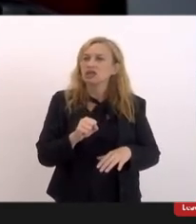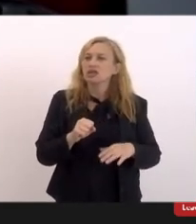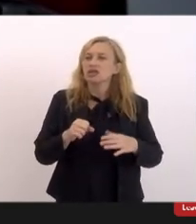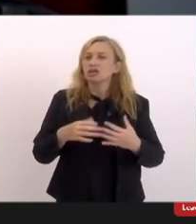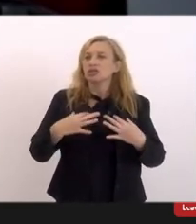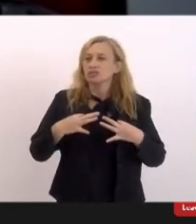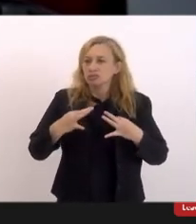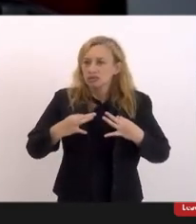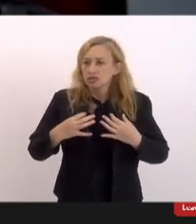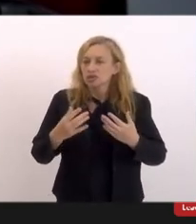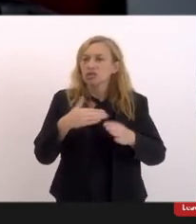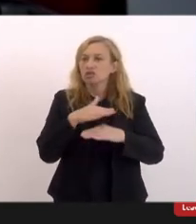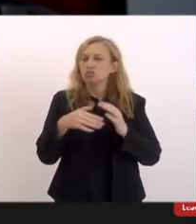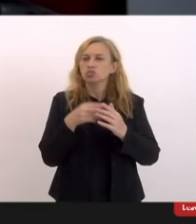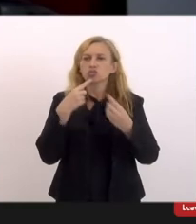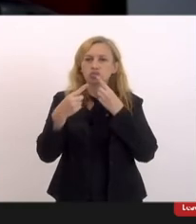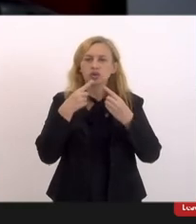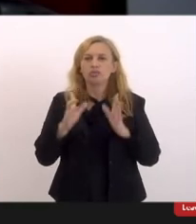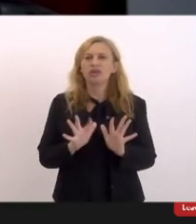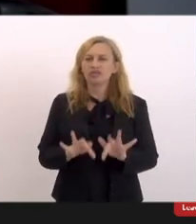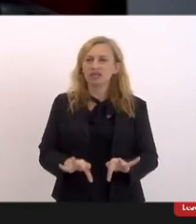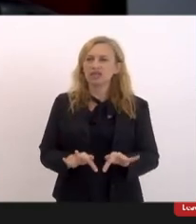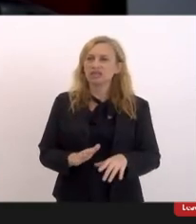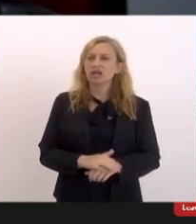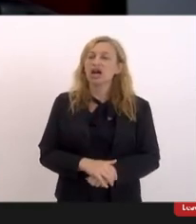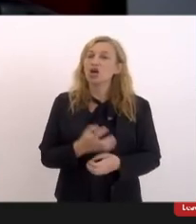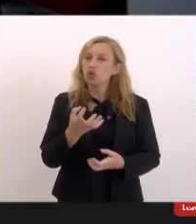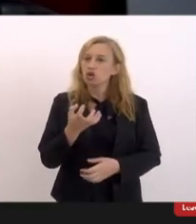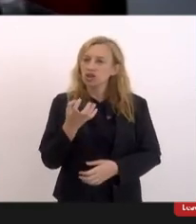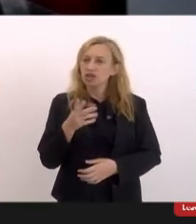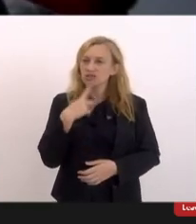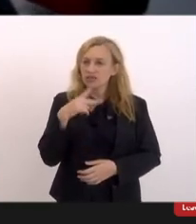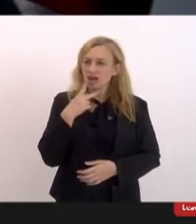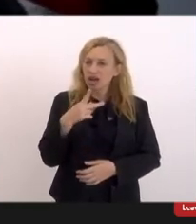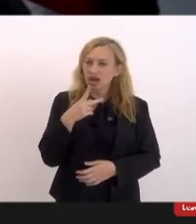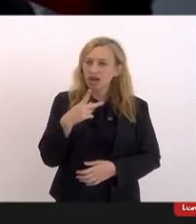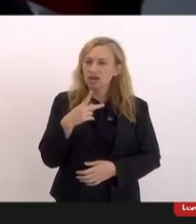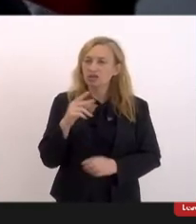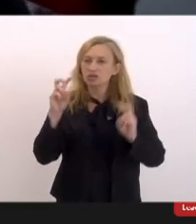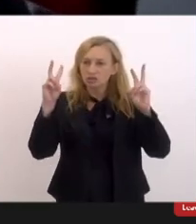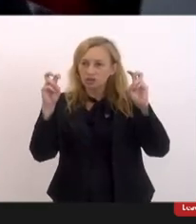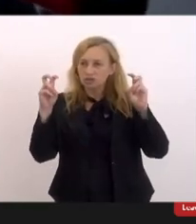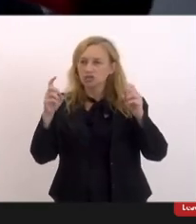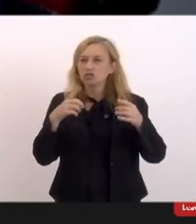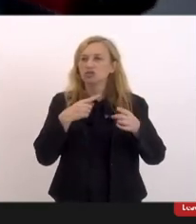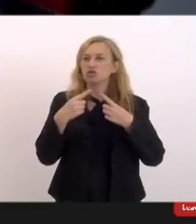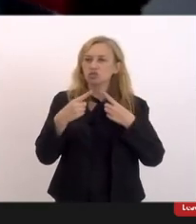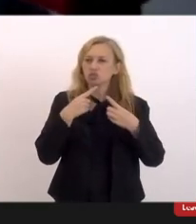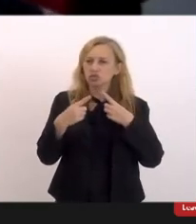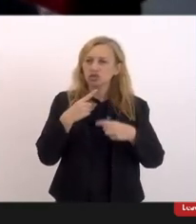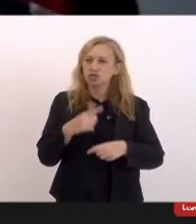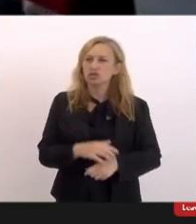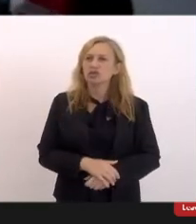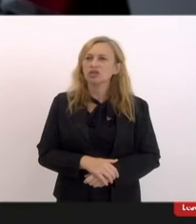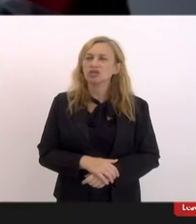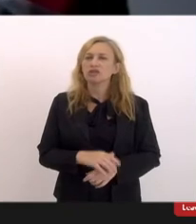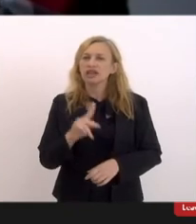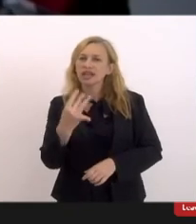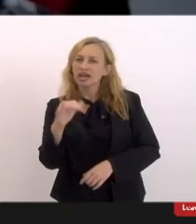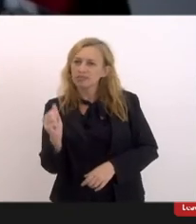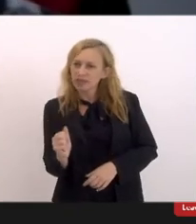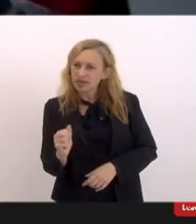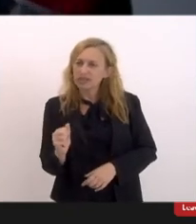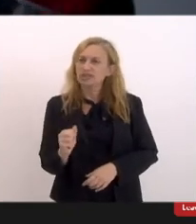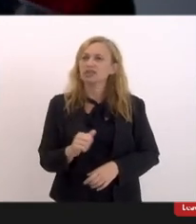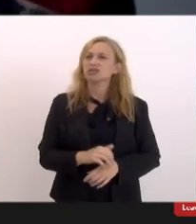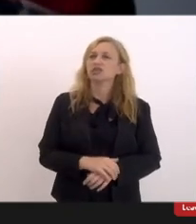toda a discussão. E acho que, para fechar, eu queria trazer um ponto que perpassou toda a discussão, né? Que quando se fala em campanha,